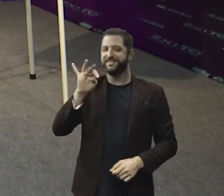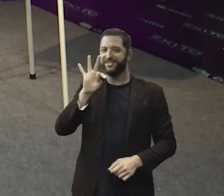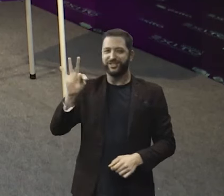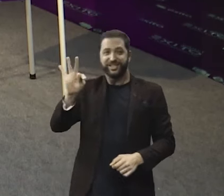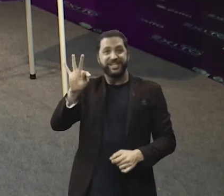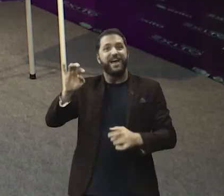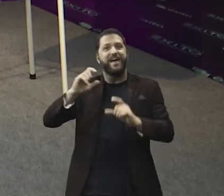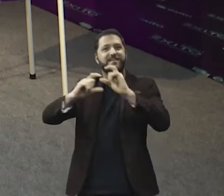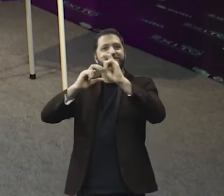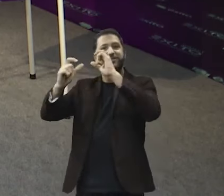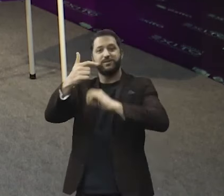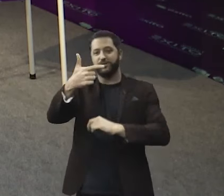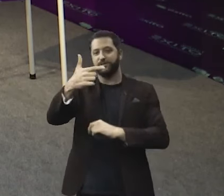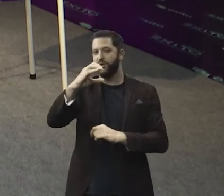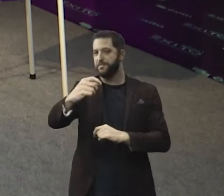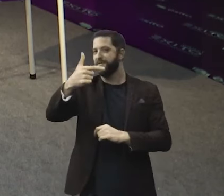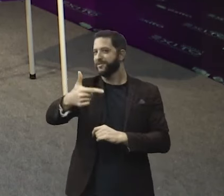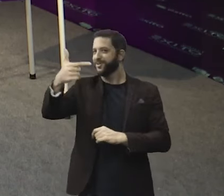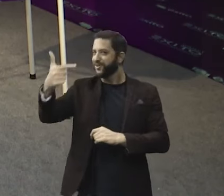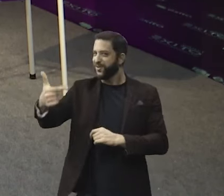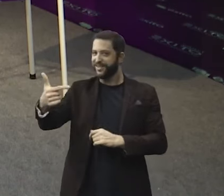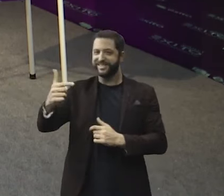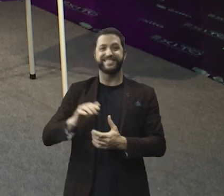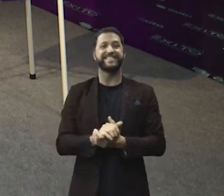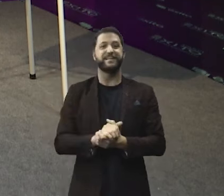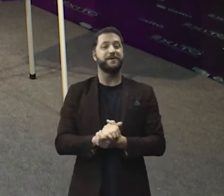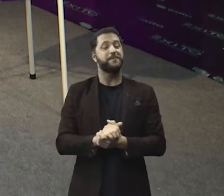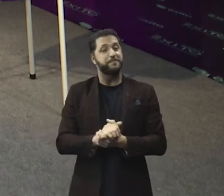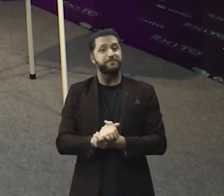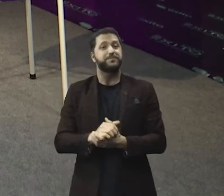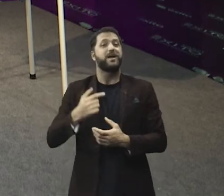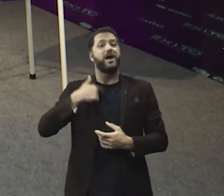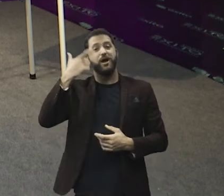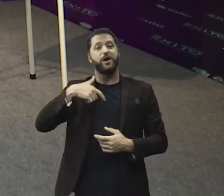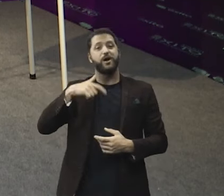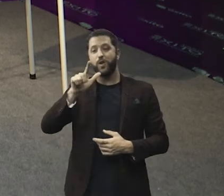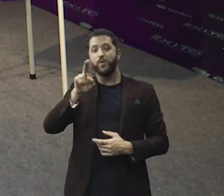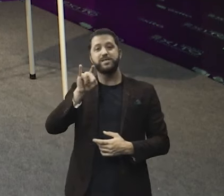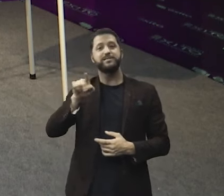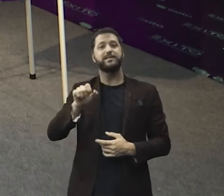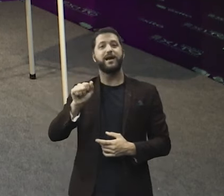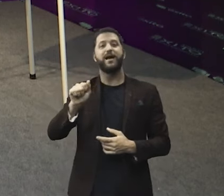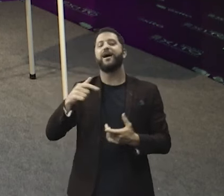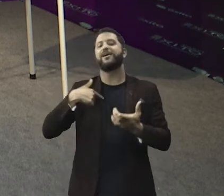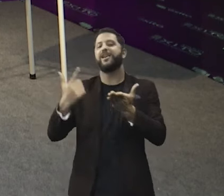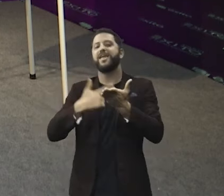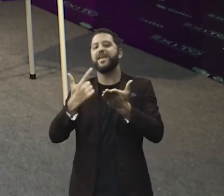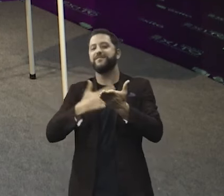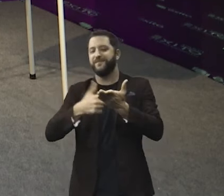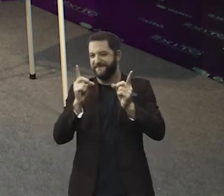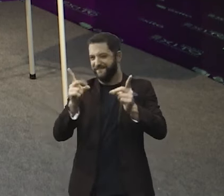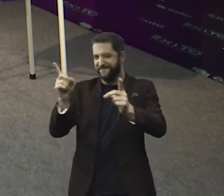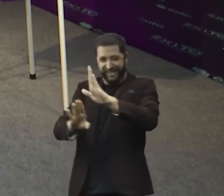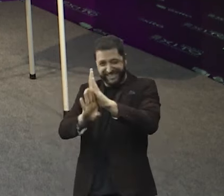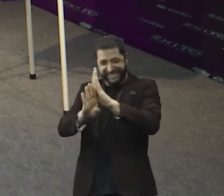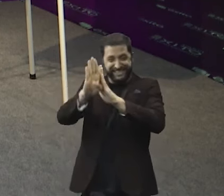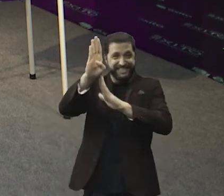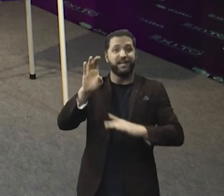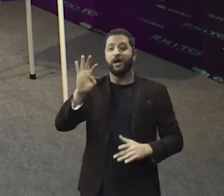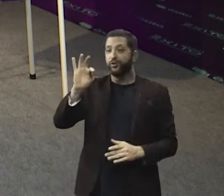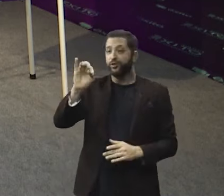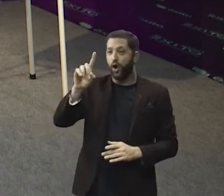de 2022 eu sou andrisa carício autora do livro bestseller todo santo dia